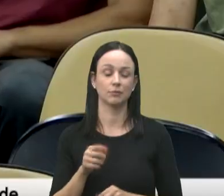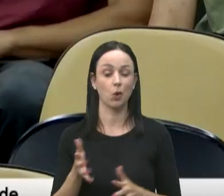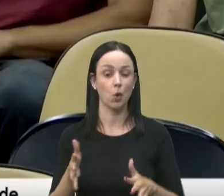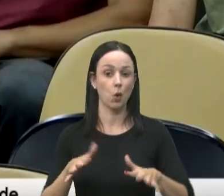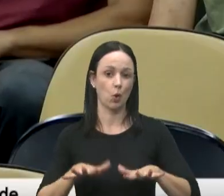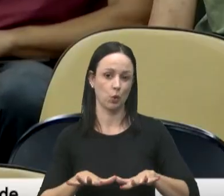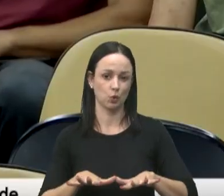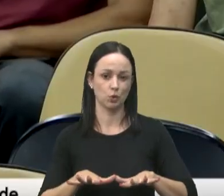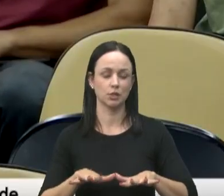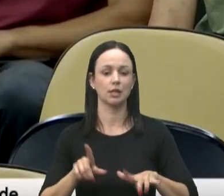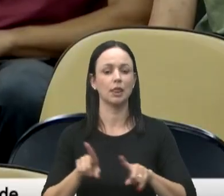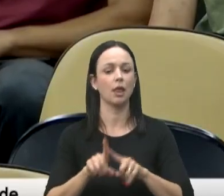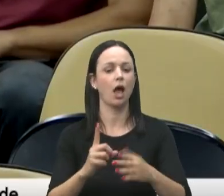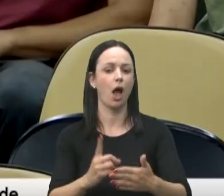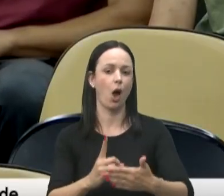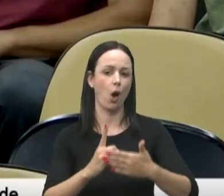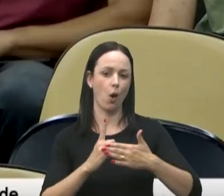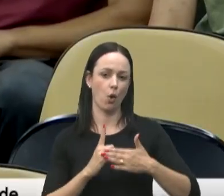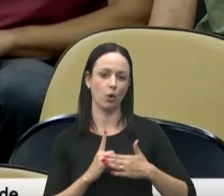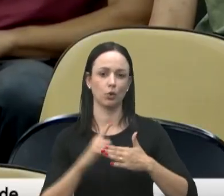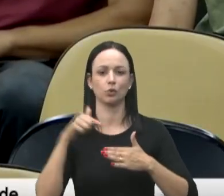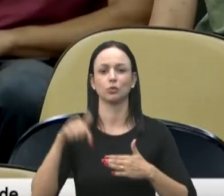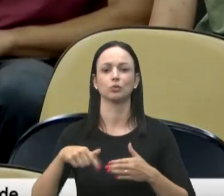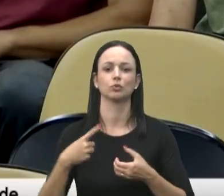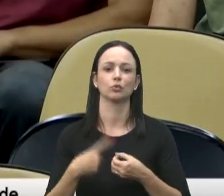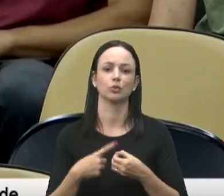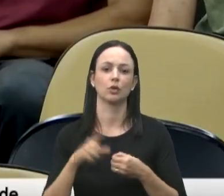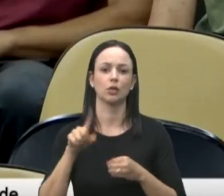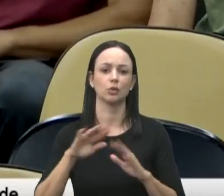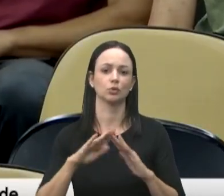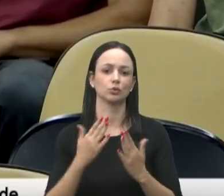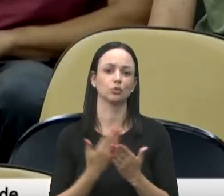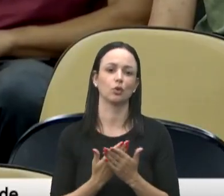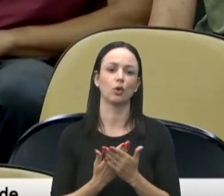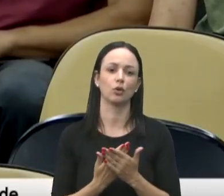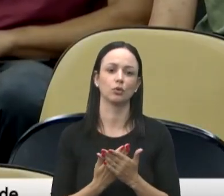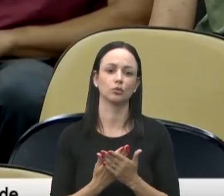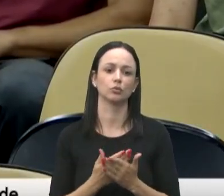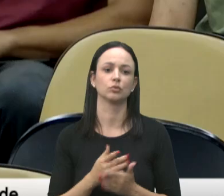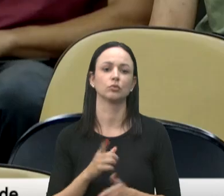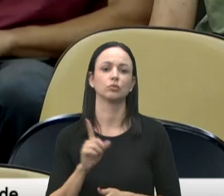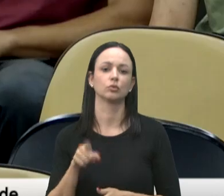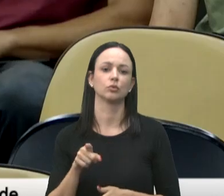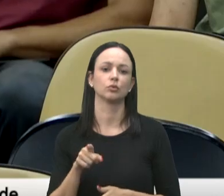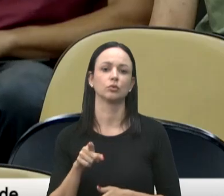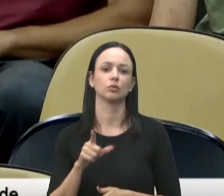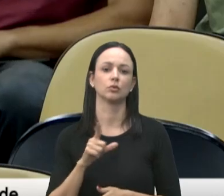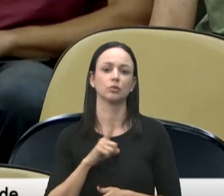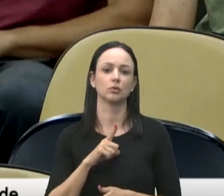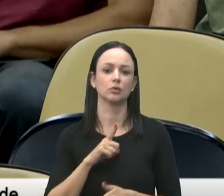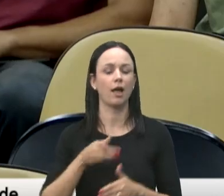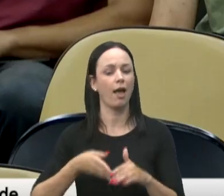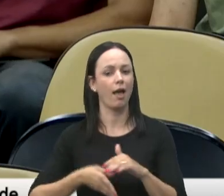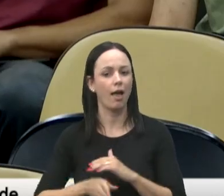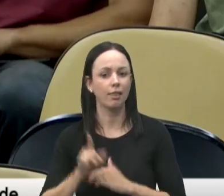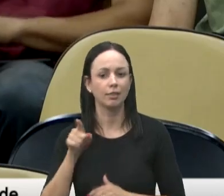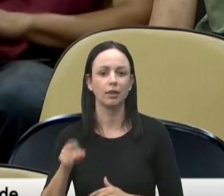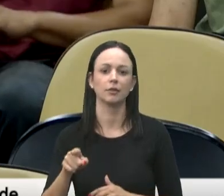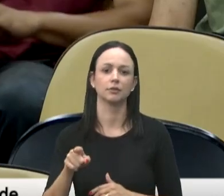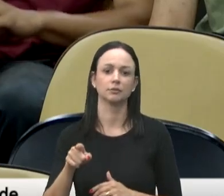inclusiva, acolhedora do município. Assim. É uma escola onde, literalmente, você entra lá, você